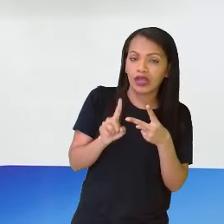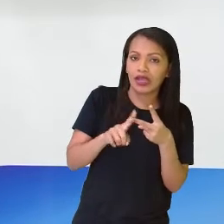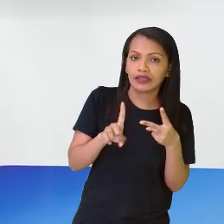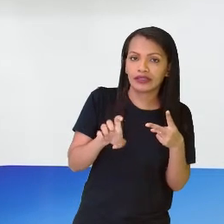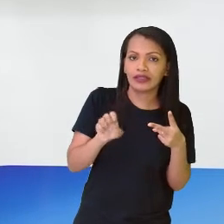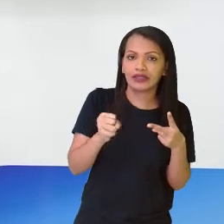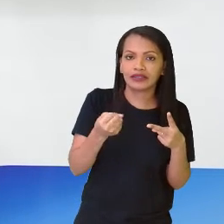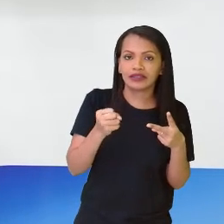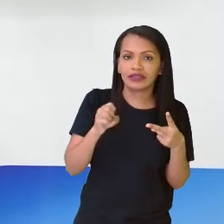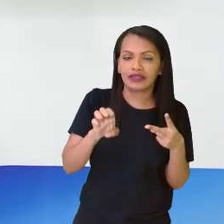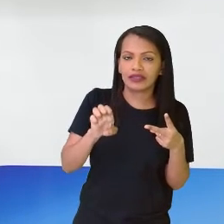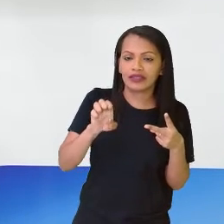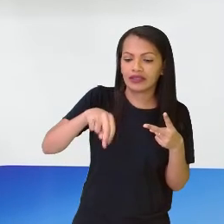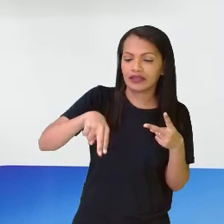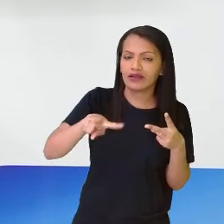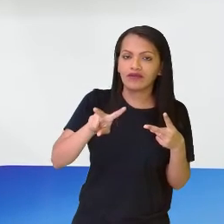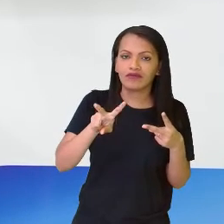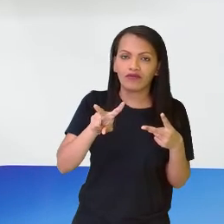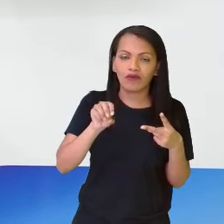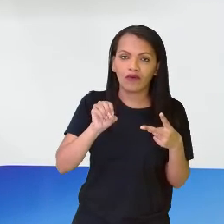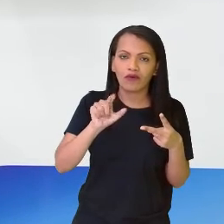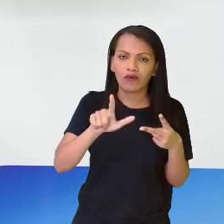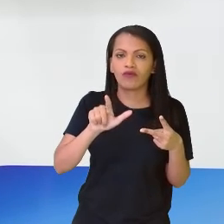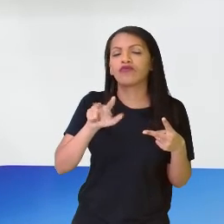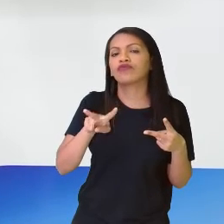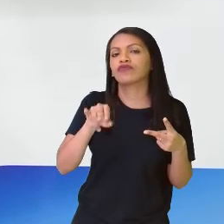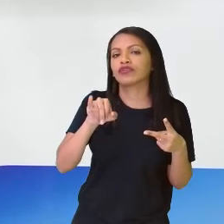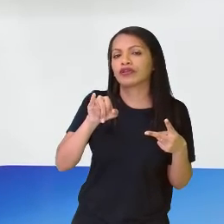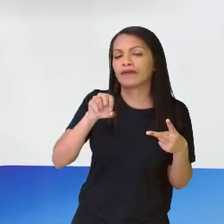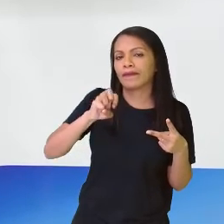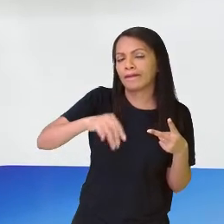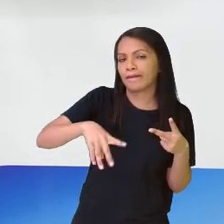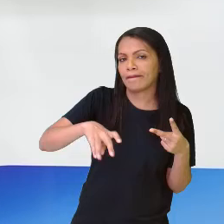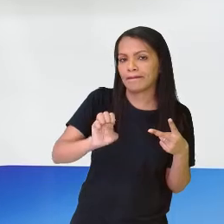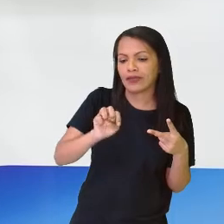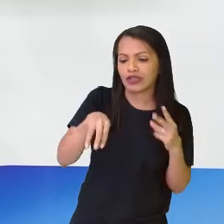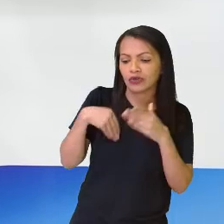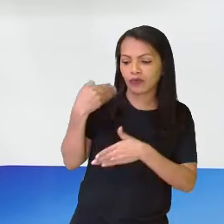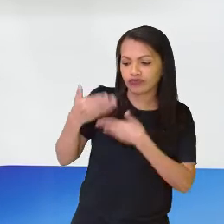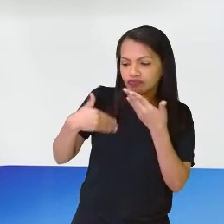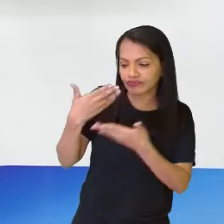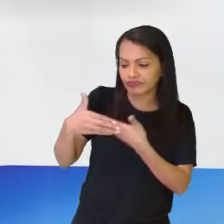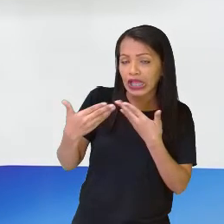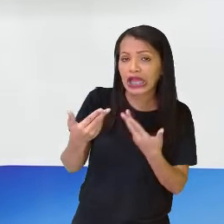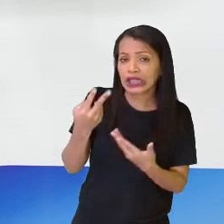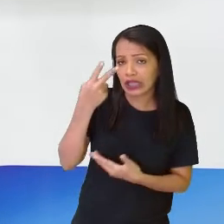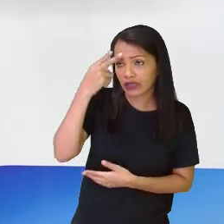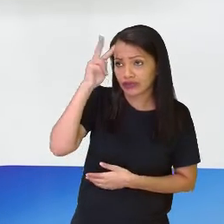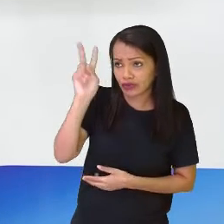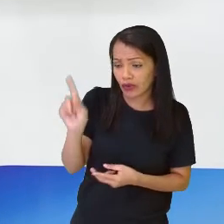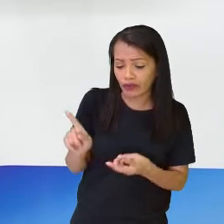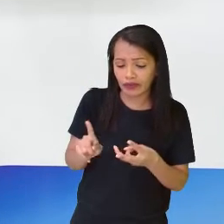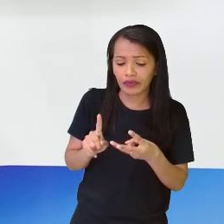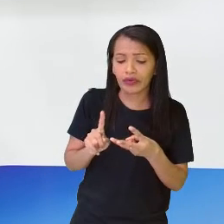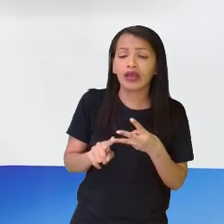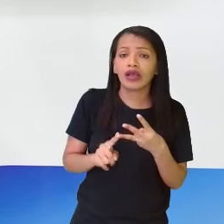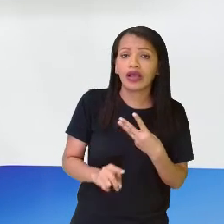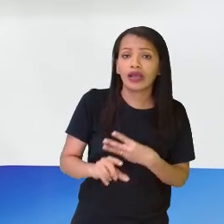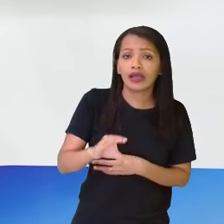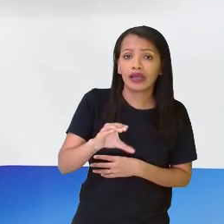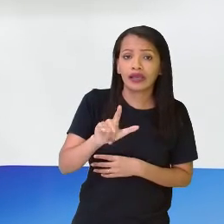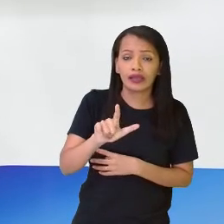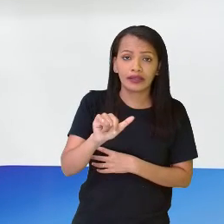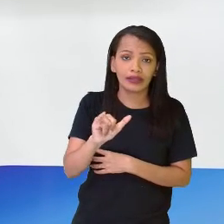O clímax é aquela hora de maior tensão, de maior suspense na sua leitura ali. E o desfecho, justamente, é